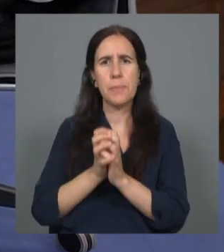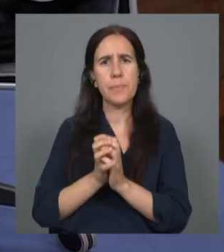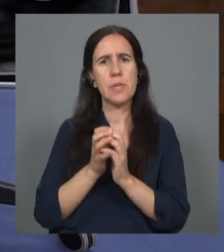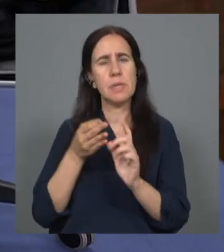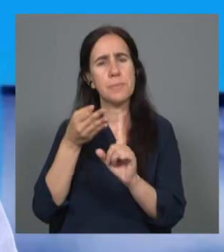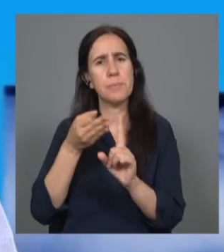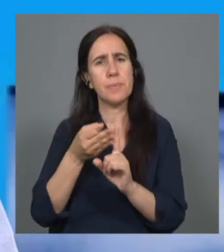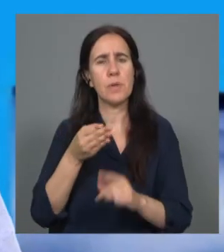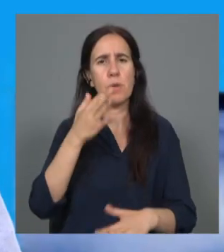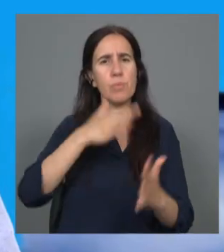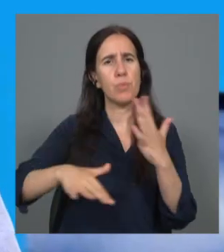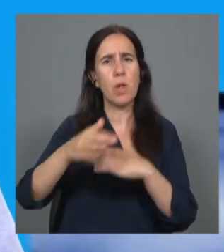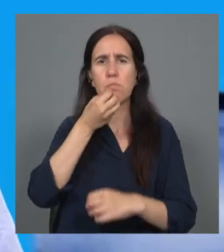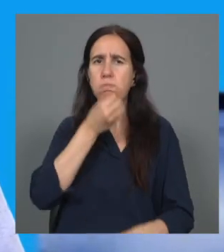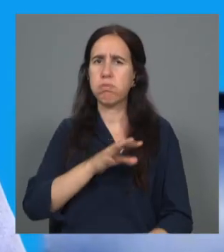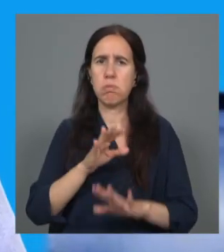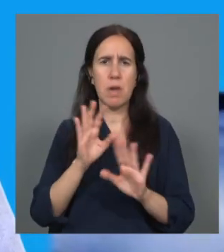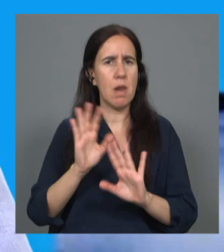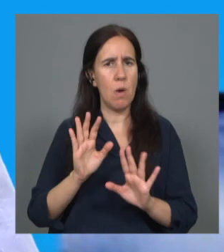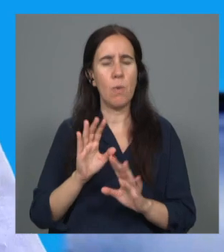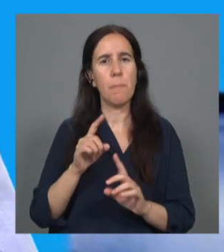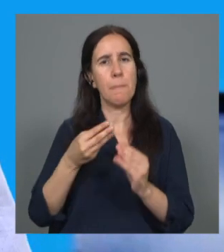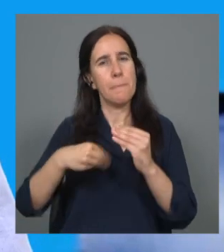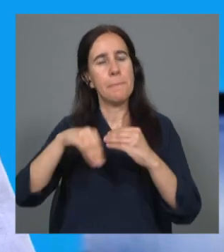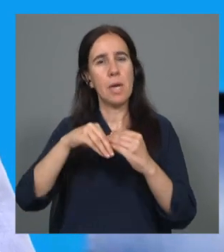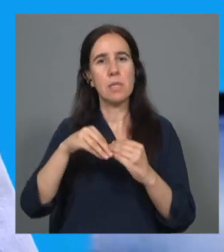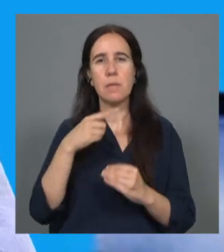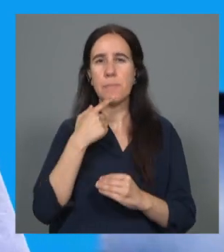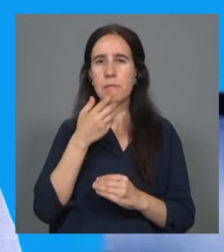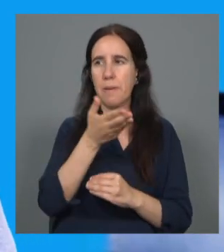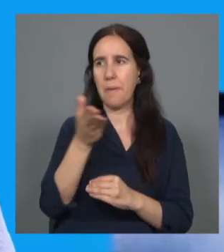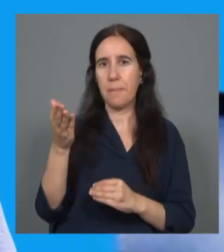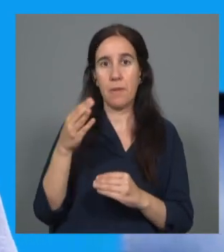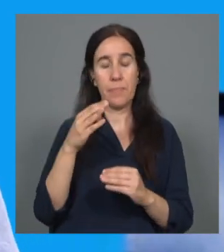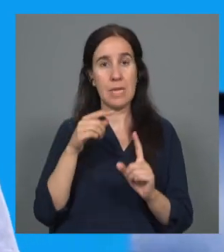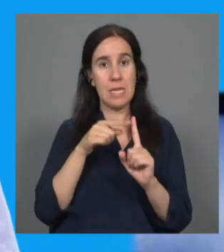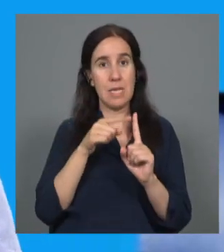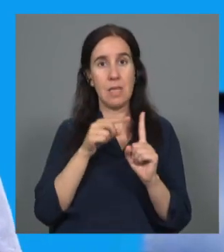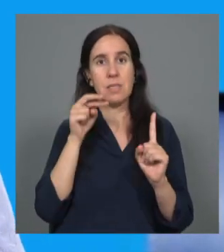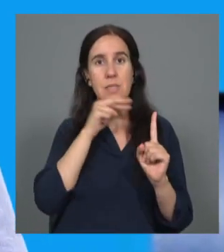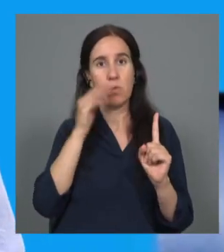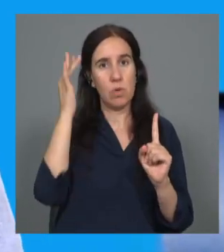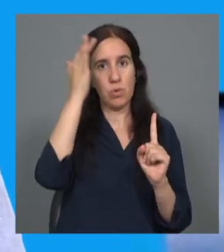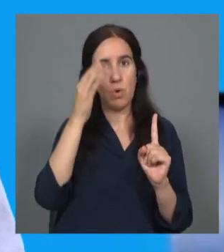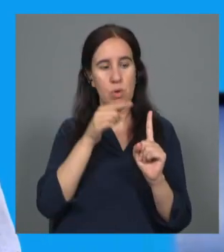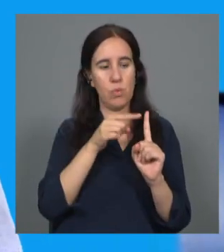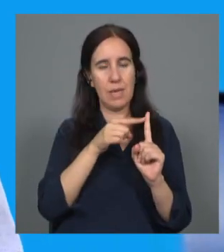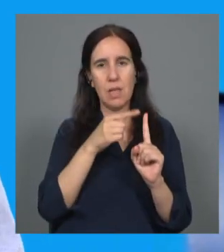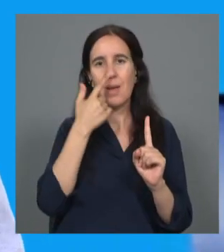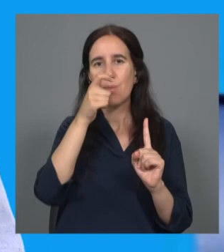mais além e perceber que Santo António foi uma pessoa que se preocupou com os pobres, com